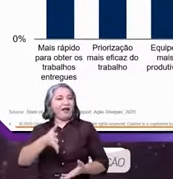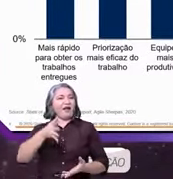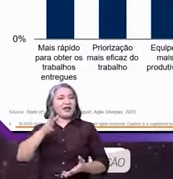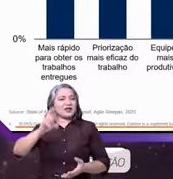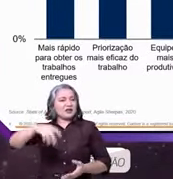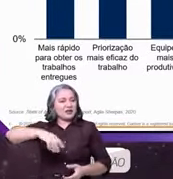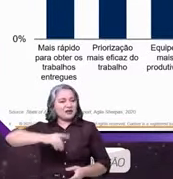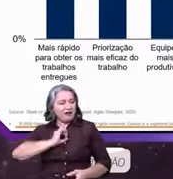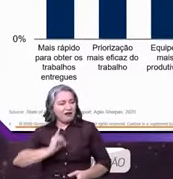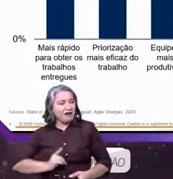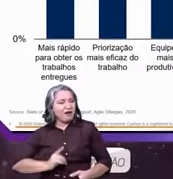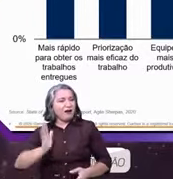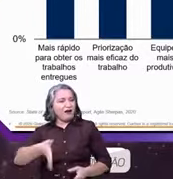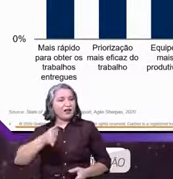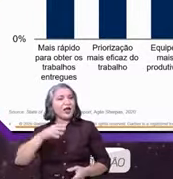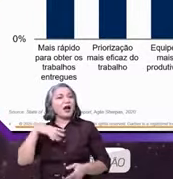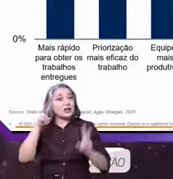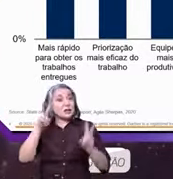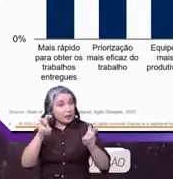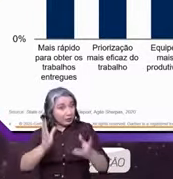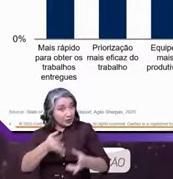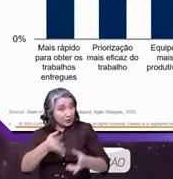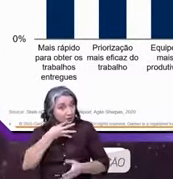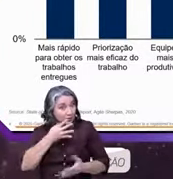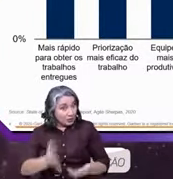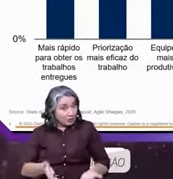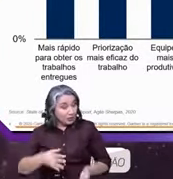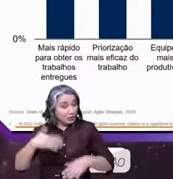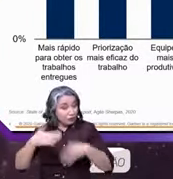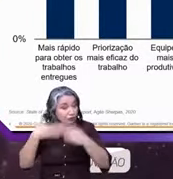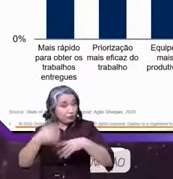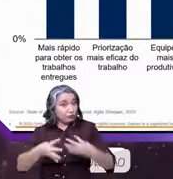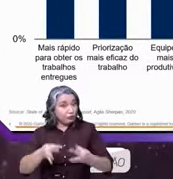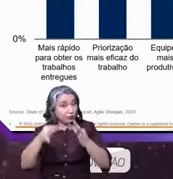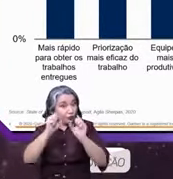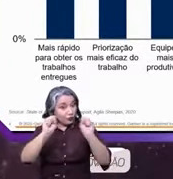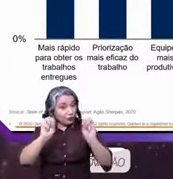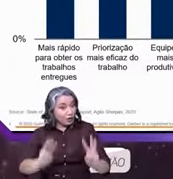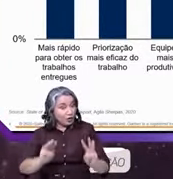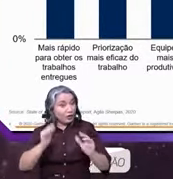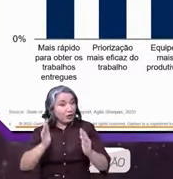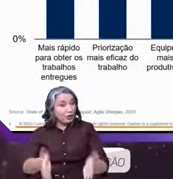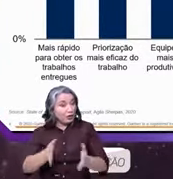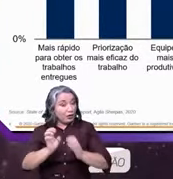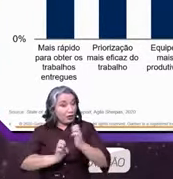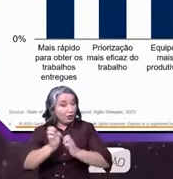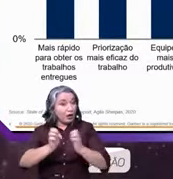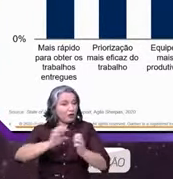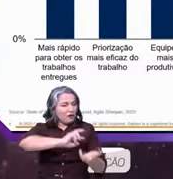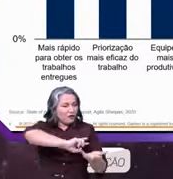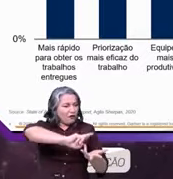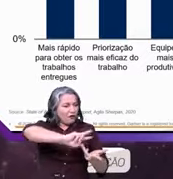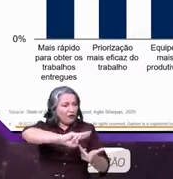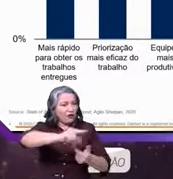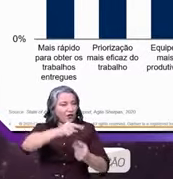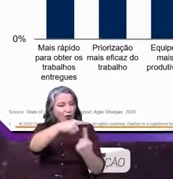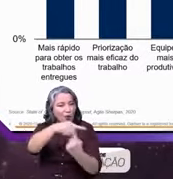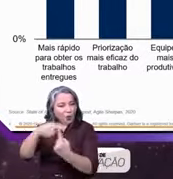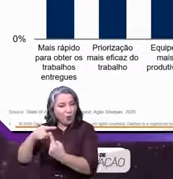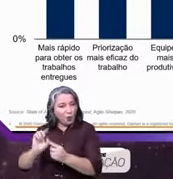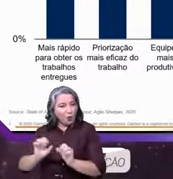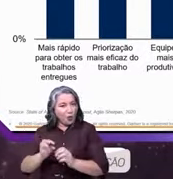décadas o assunto a respeito de evolução de softwares nas mais variados modelos. Perfeito. De entrega.